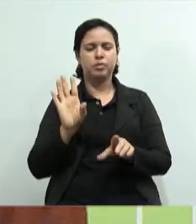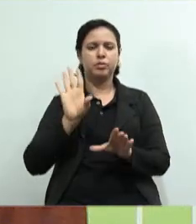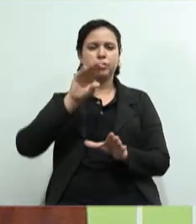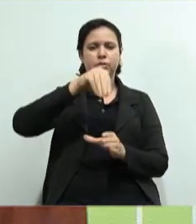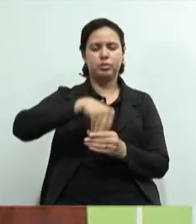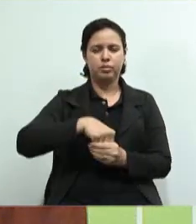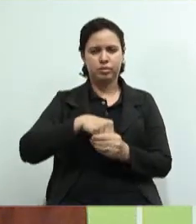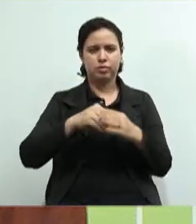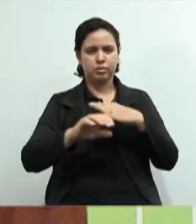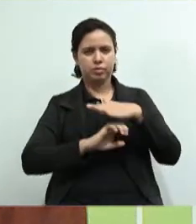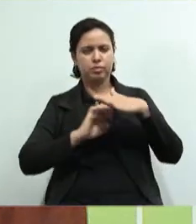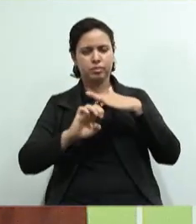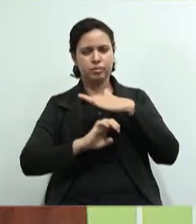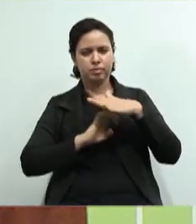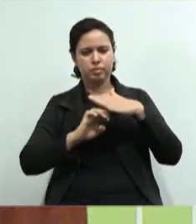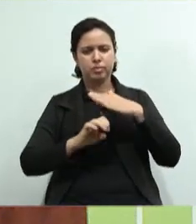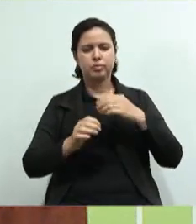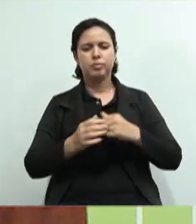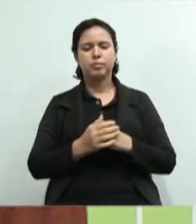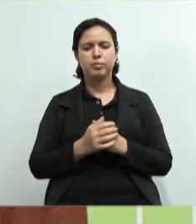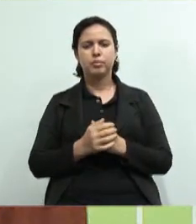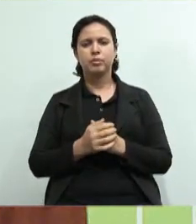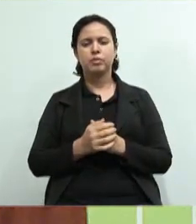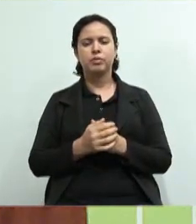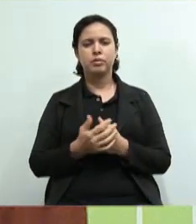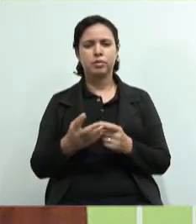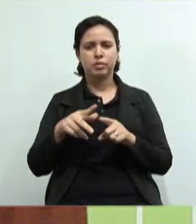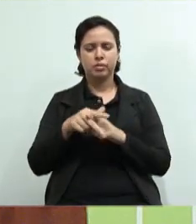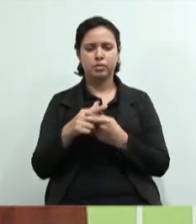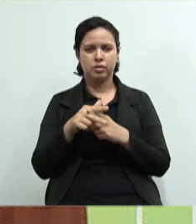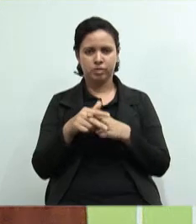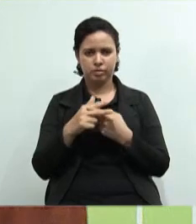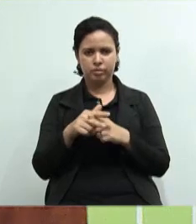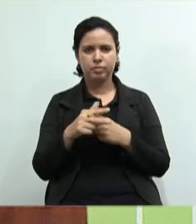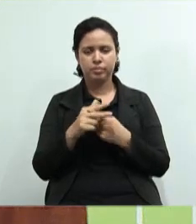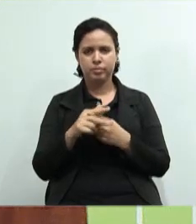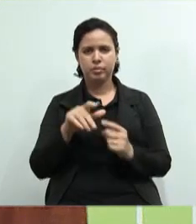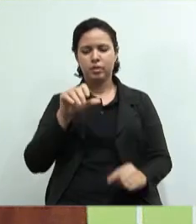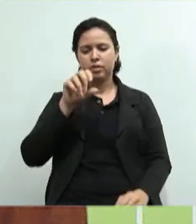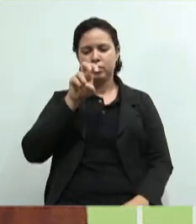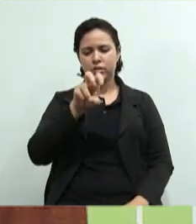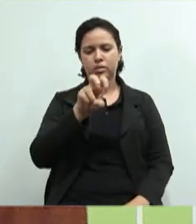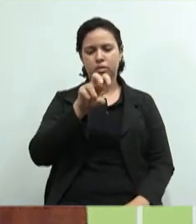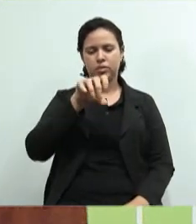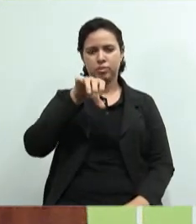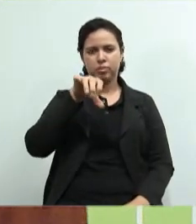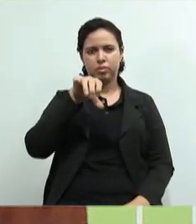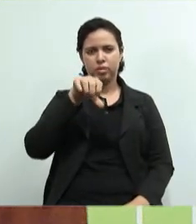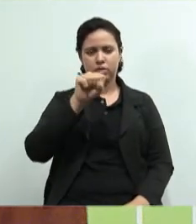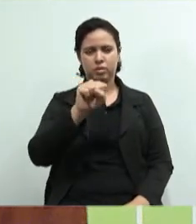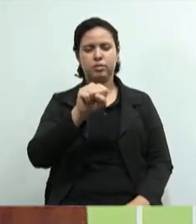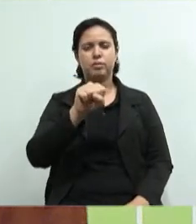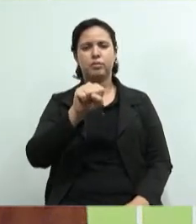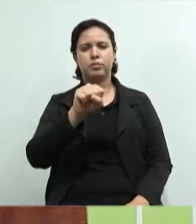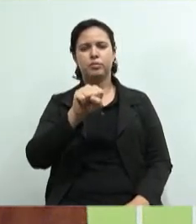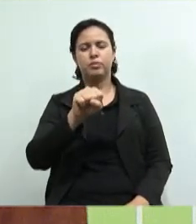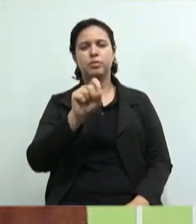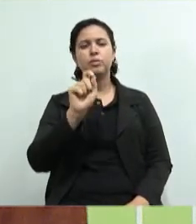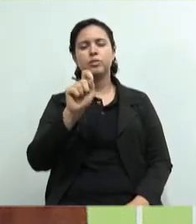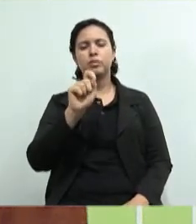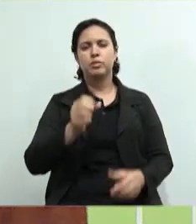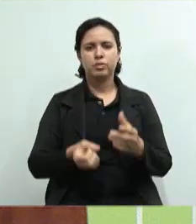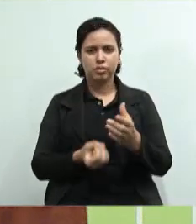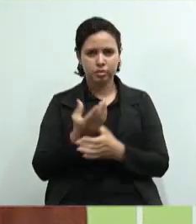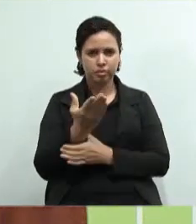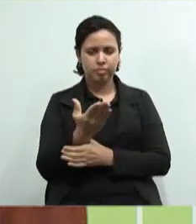organizações, certo? Então, essa ferramenta 5S, ela não é uma ferramenta assim que